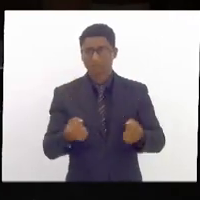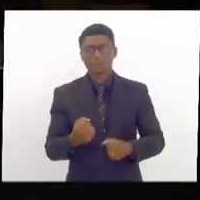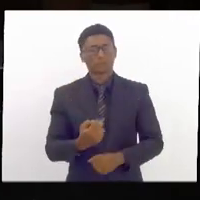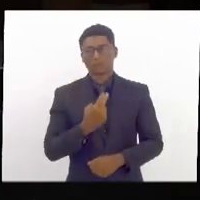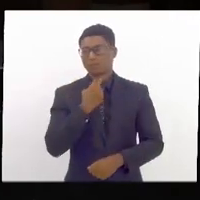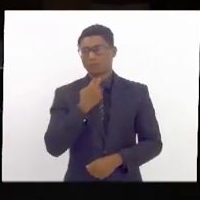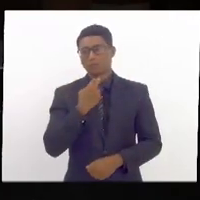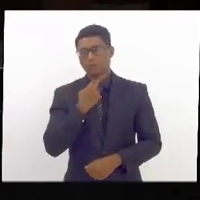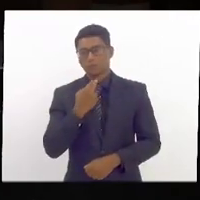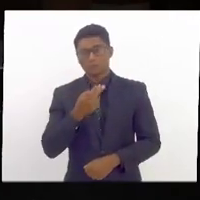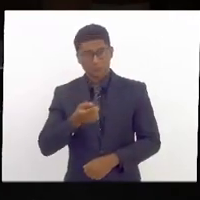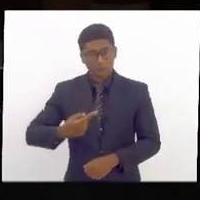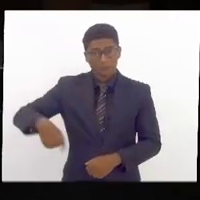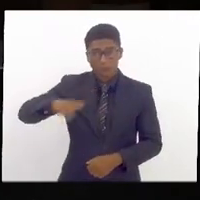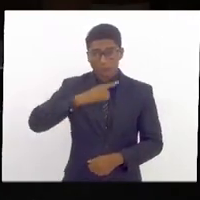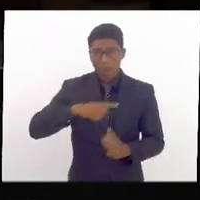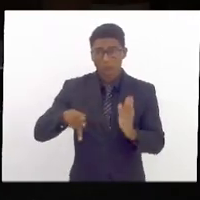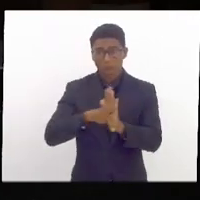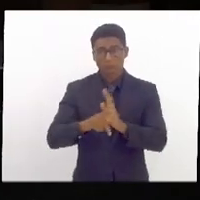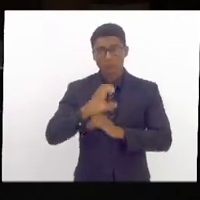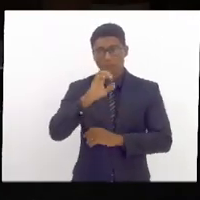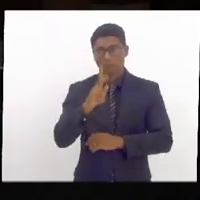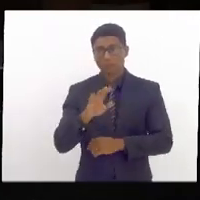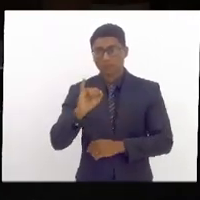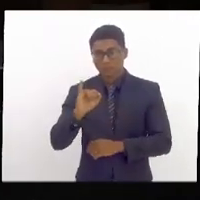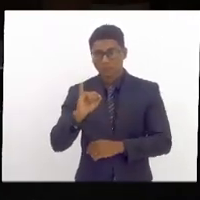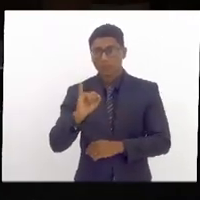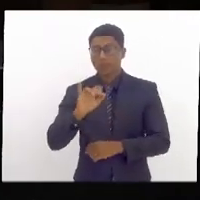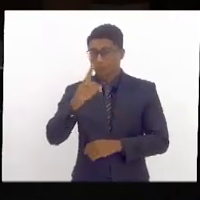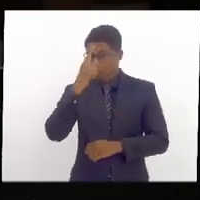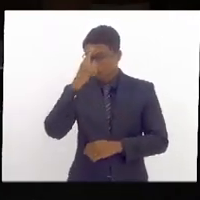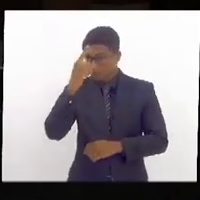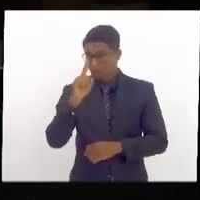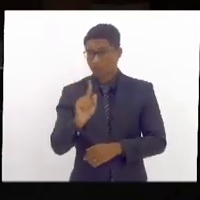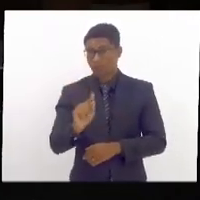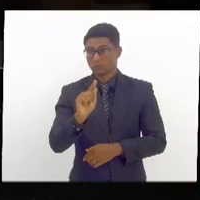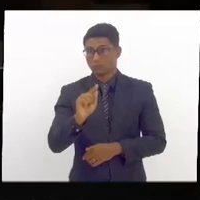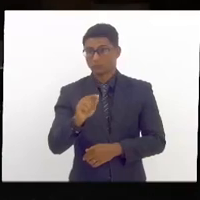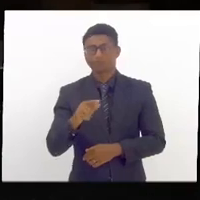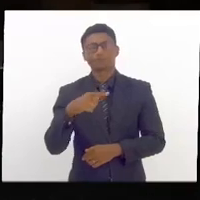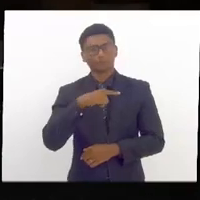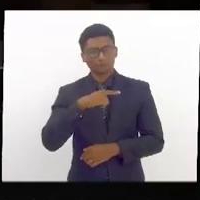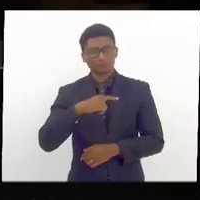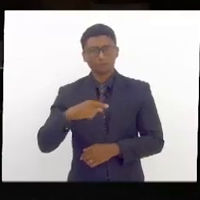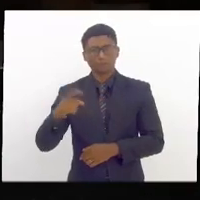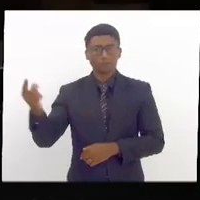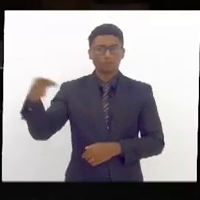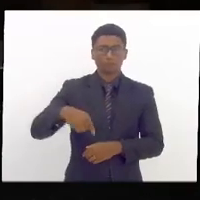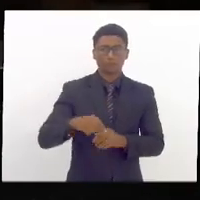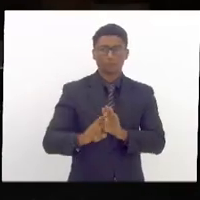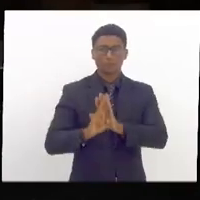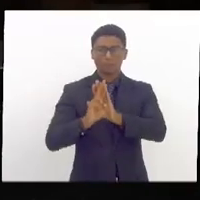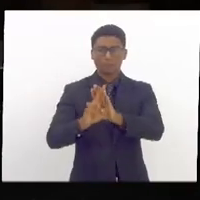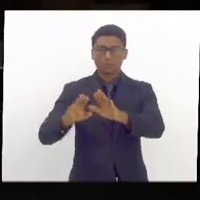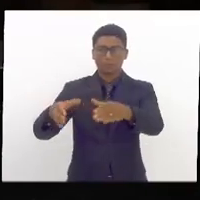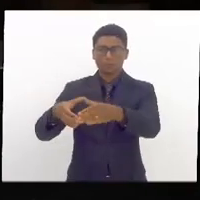tivemos parte aqui dessa CPI, em determinado momento, é bom lembrar, que teve aqui o representante do grupo econômico, né, chamado